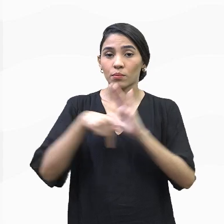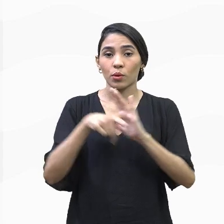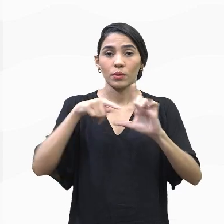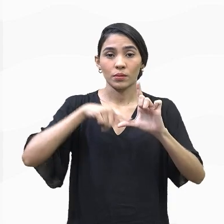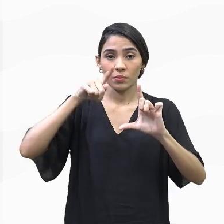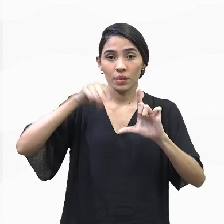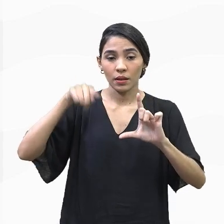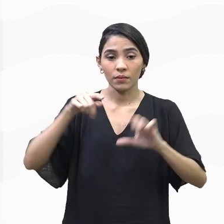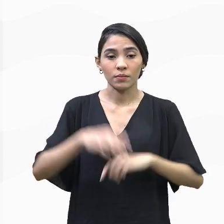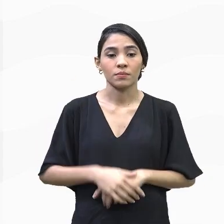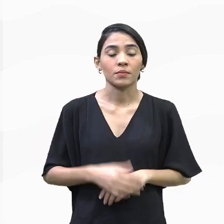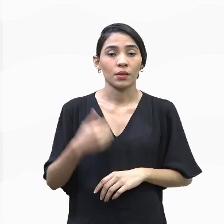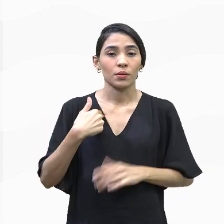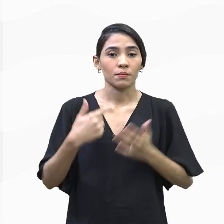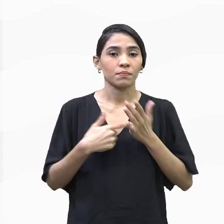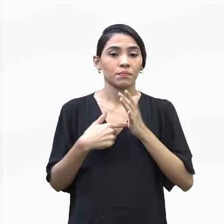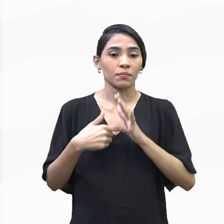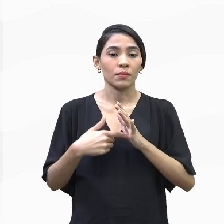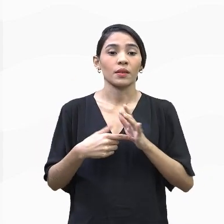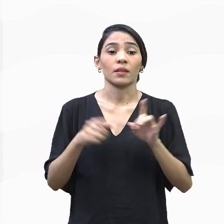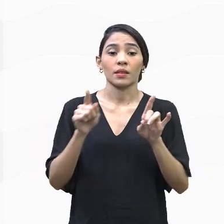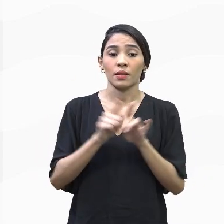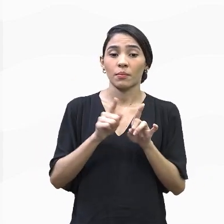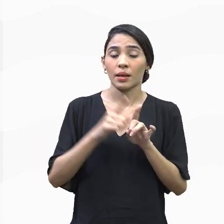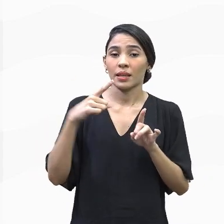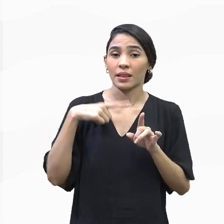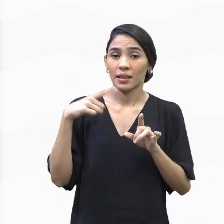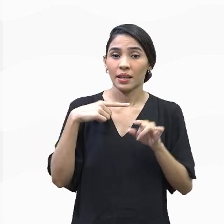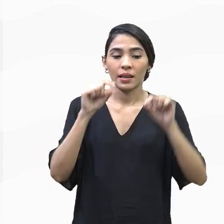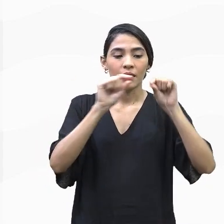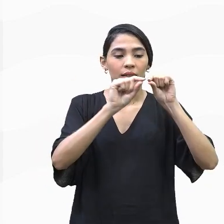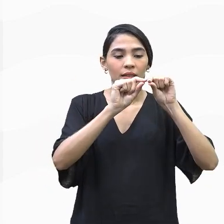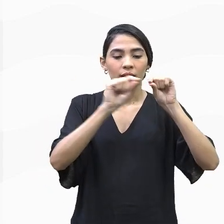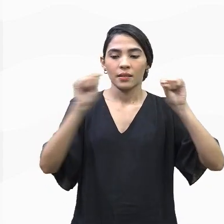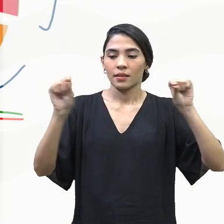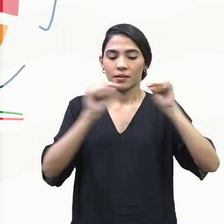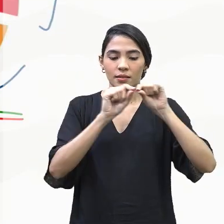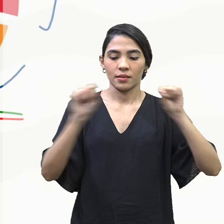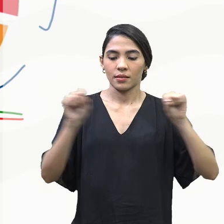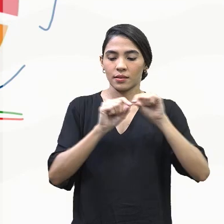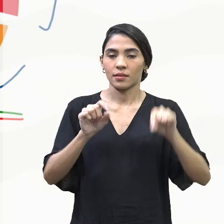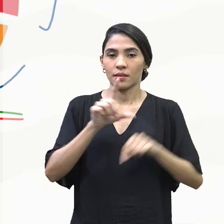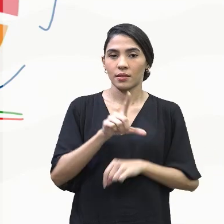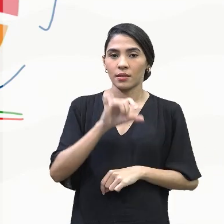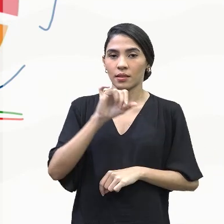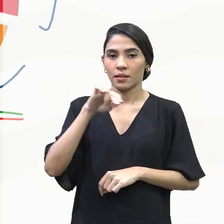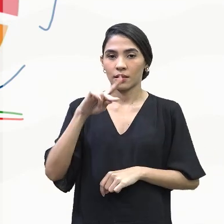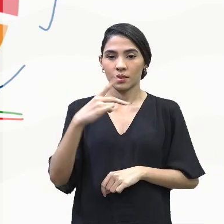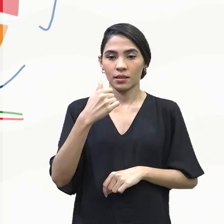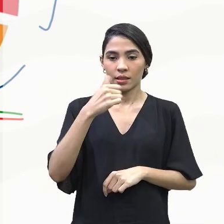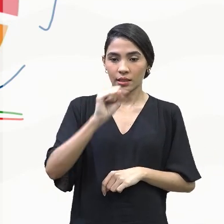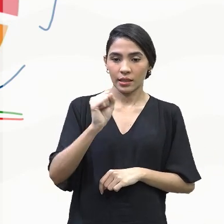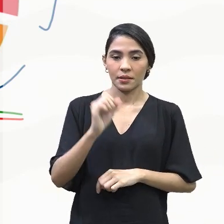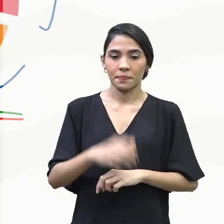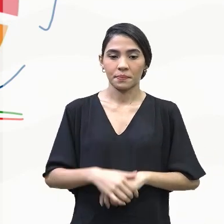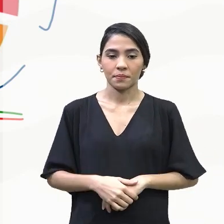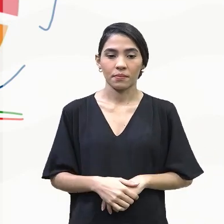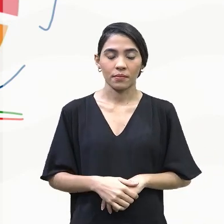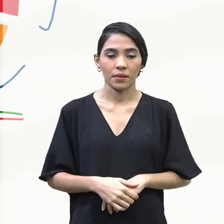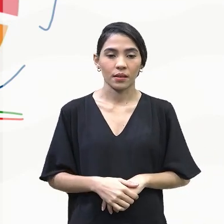apresentei para vocês somente... tem um gráfico também de linhas, né, que eu apresentei ali no início, né, ó, gráfico de